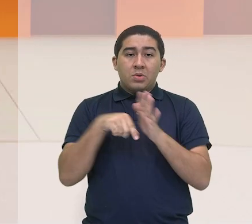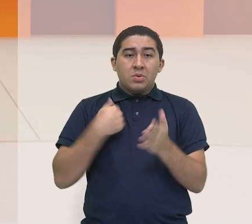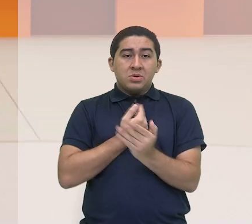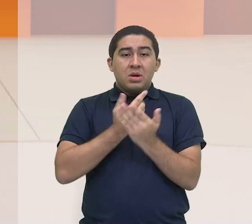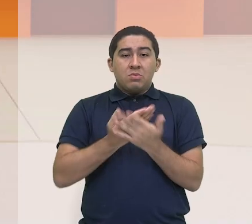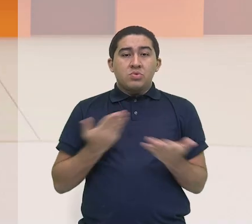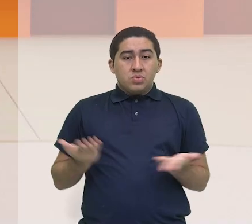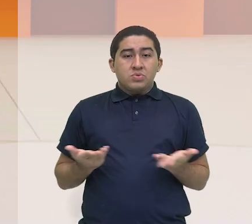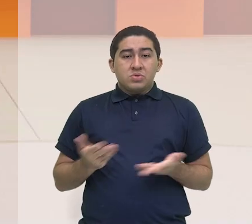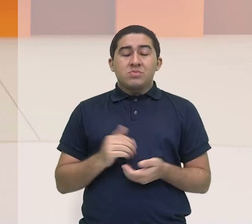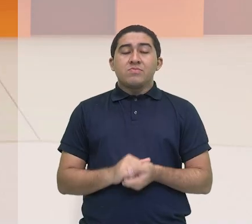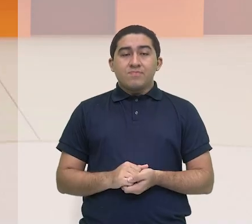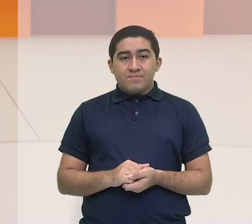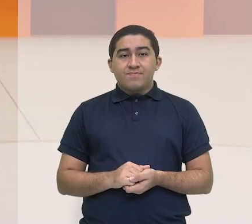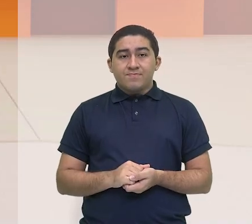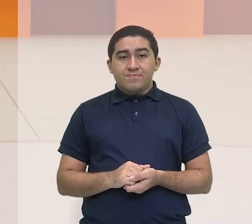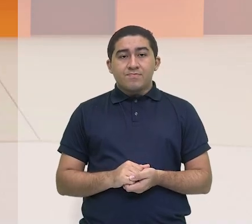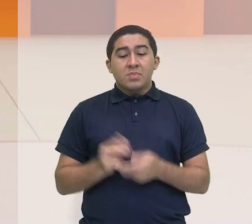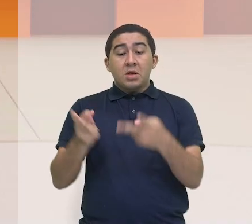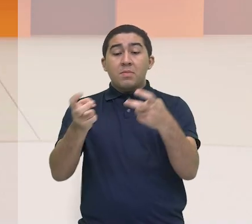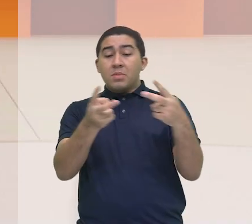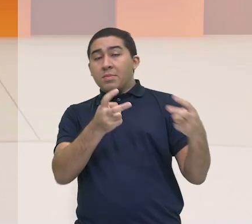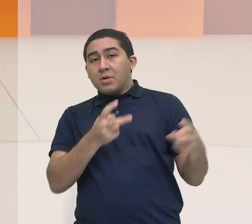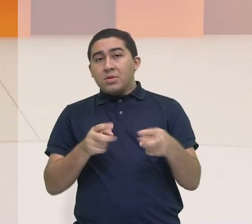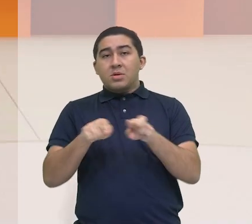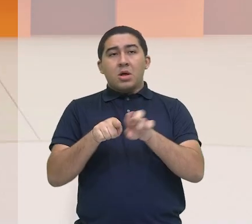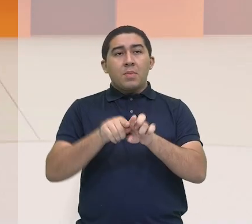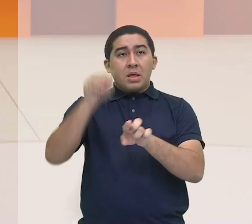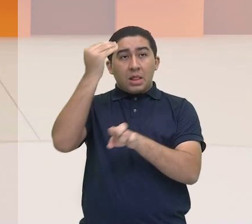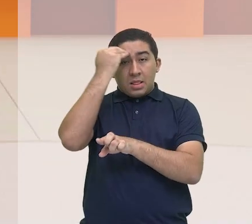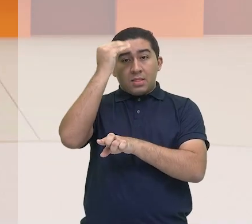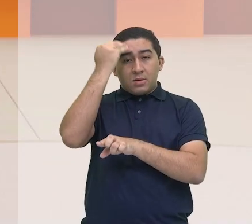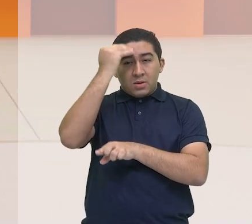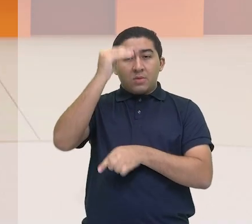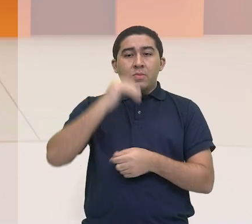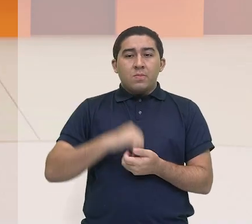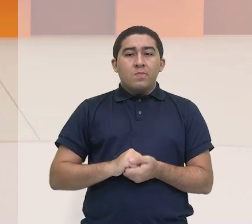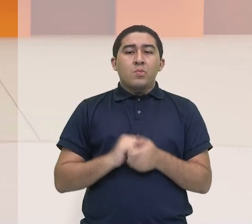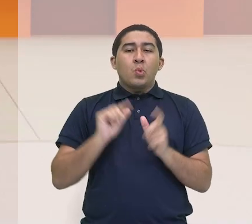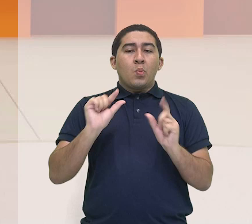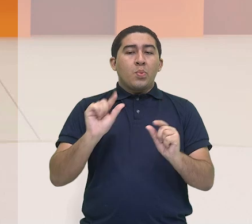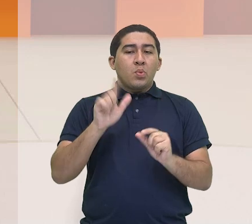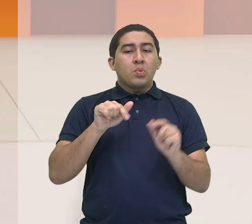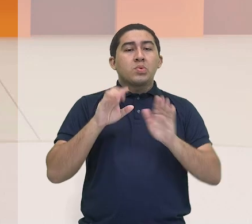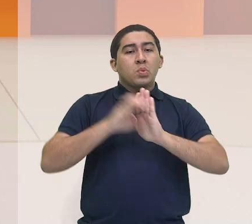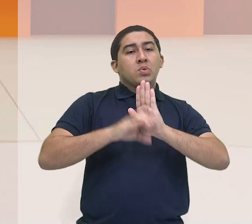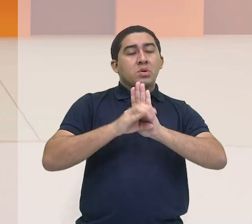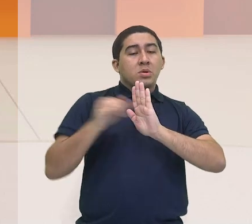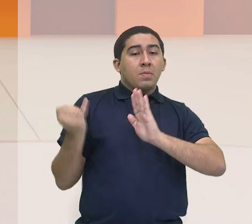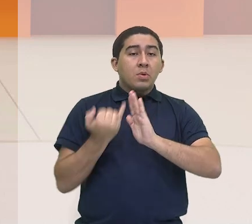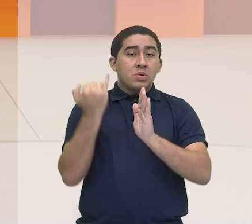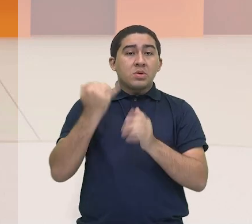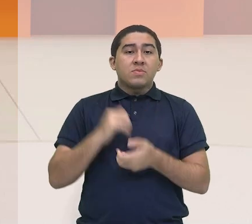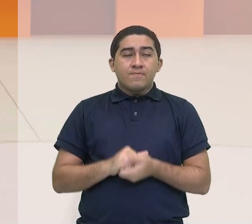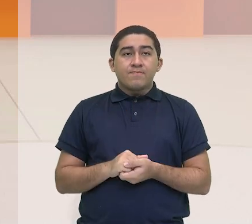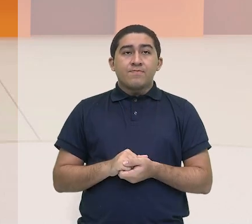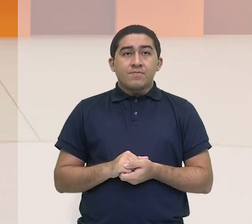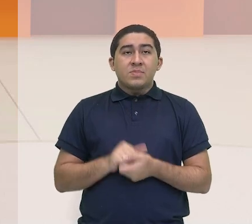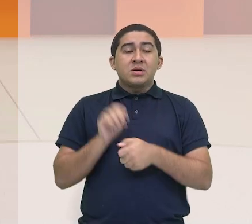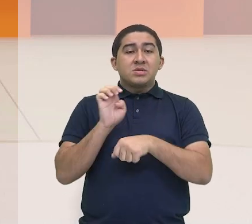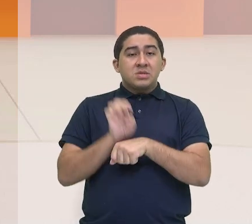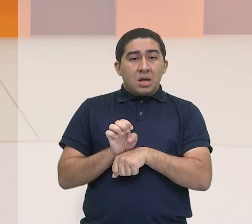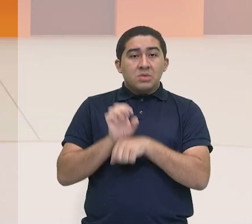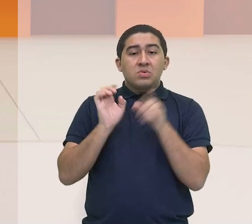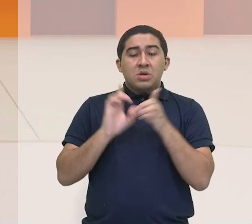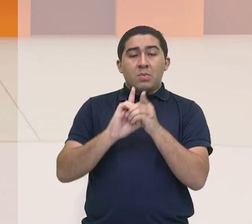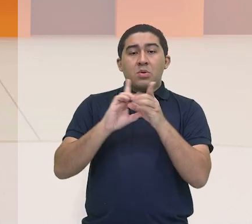nossa aula de hoje, explorando e entendendo, né, um pouco esses conceitos fundamentais. Estado